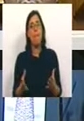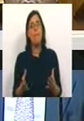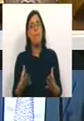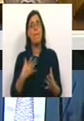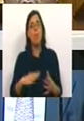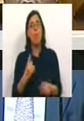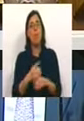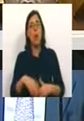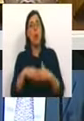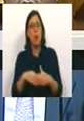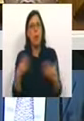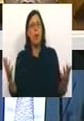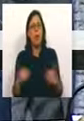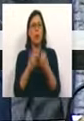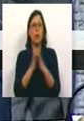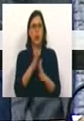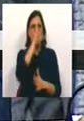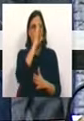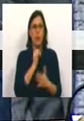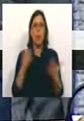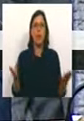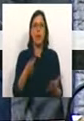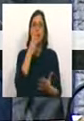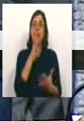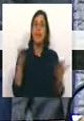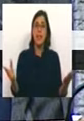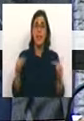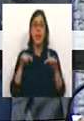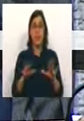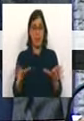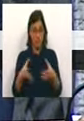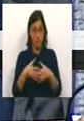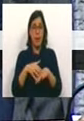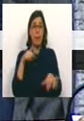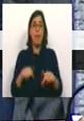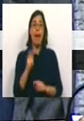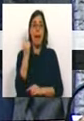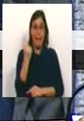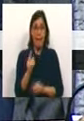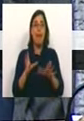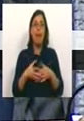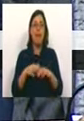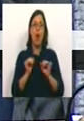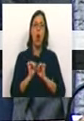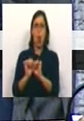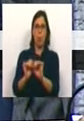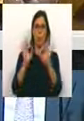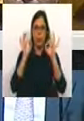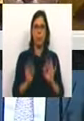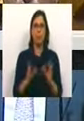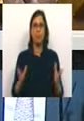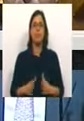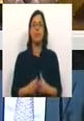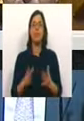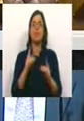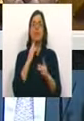quero também cumprimentar, obviamente, todo o Governo, dizer que esta bancada é uma bancada da oposição.